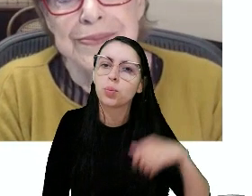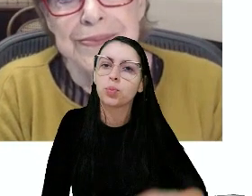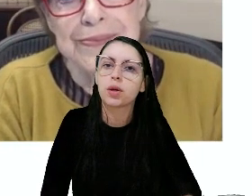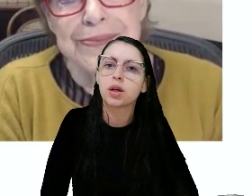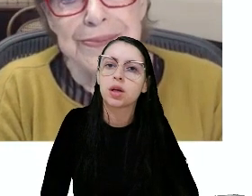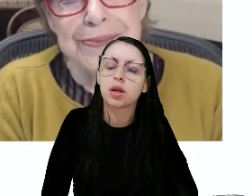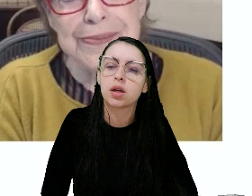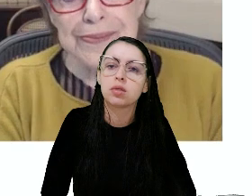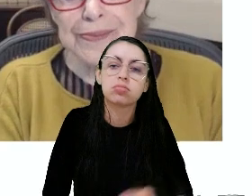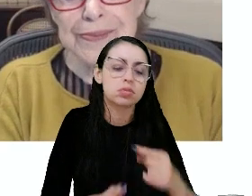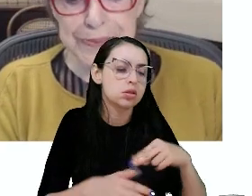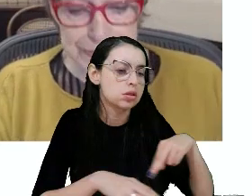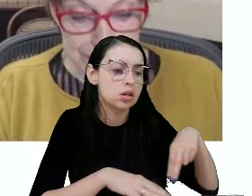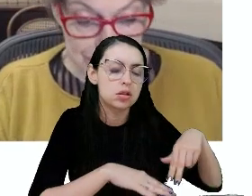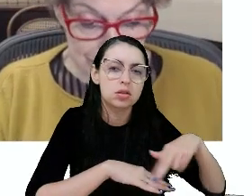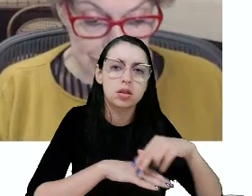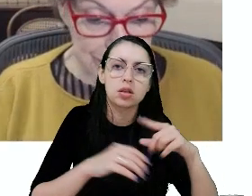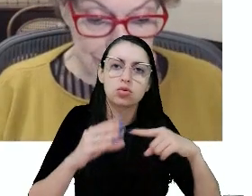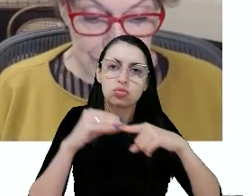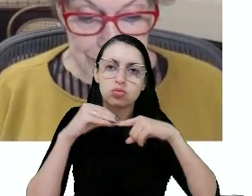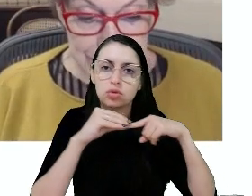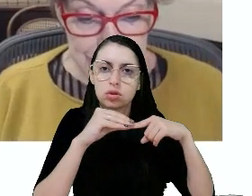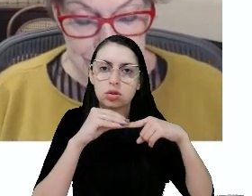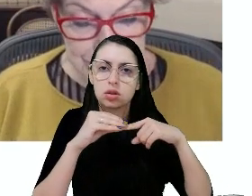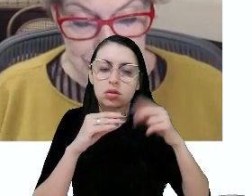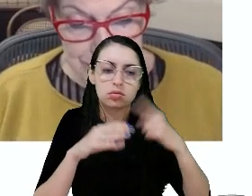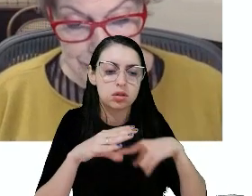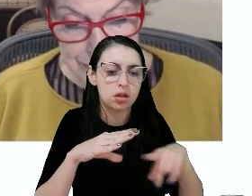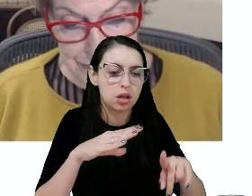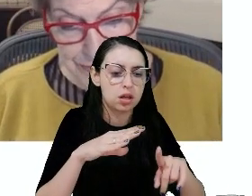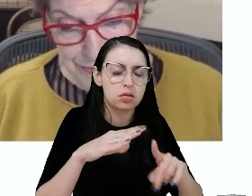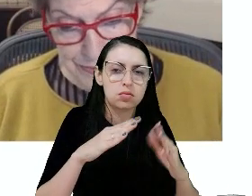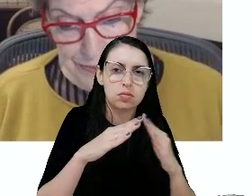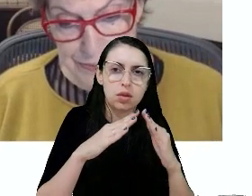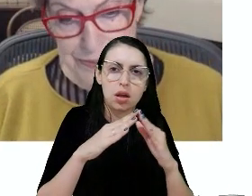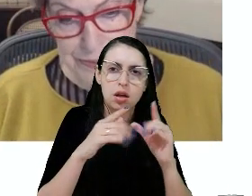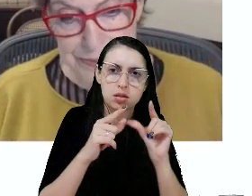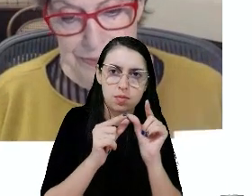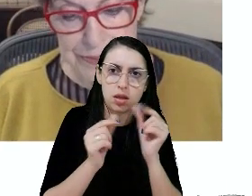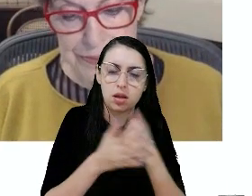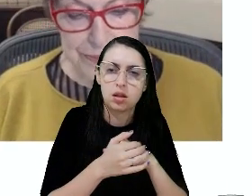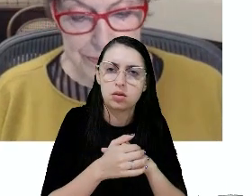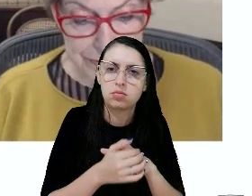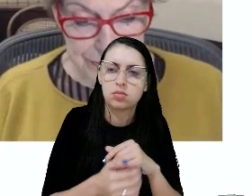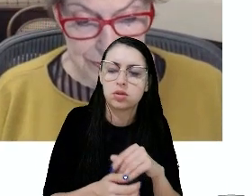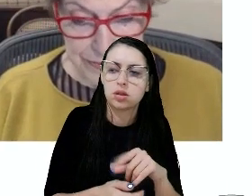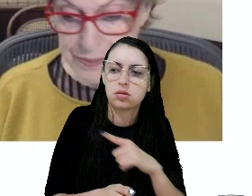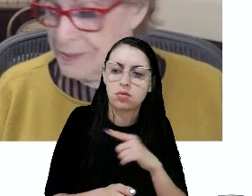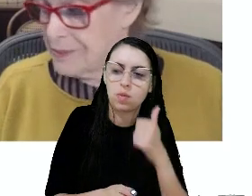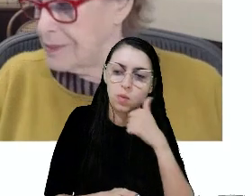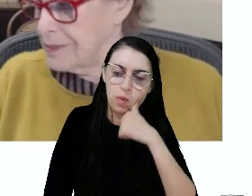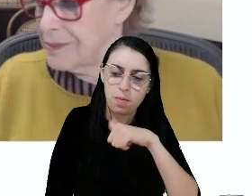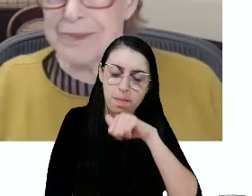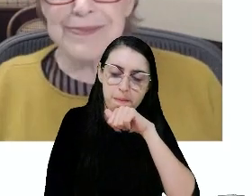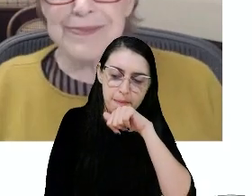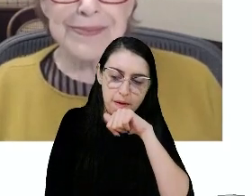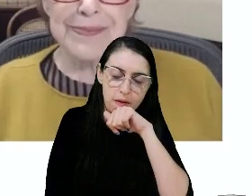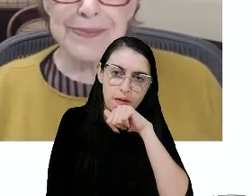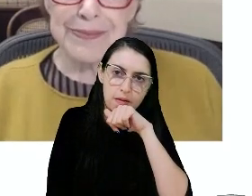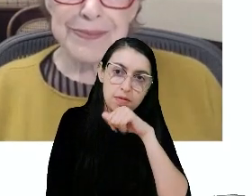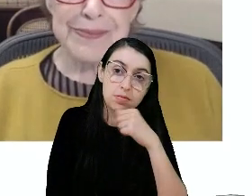Lago. E eu estava andando por essa comunidade, entrei dentro de um barraco. E dentro desse barraco tinha uma